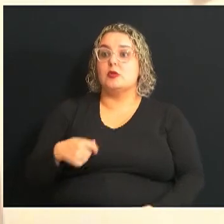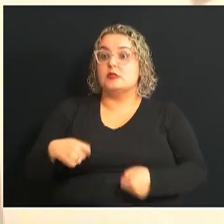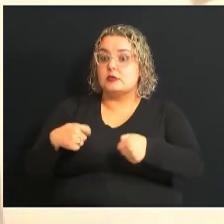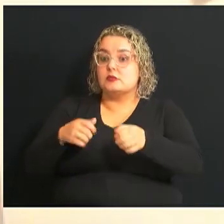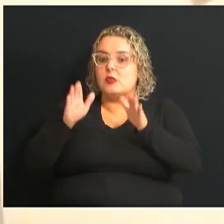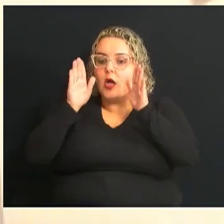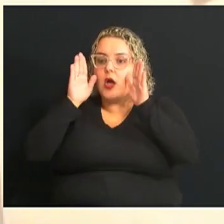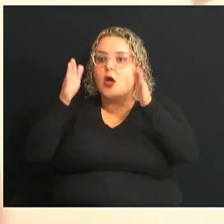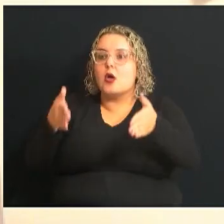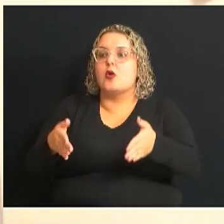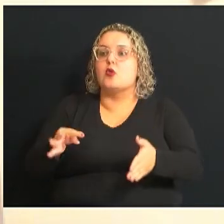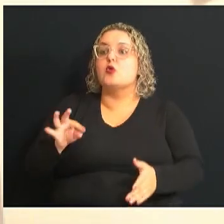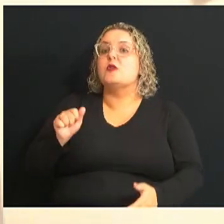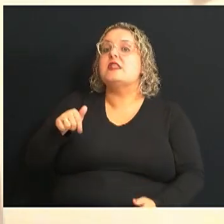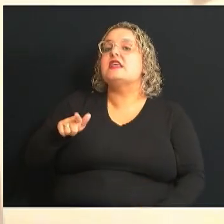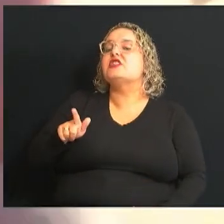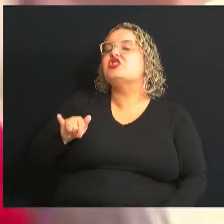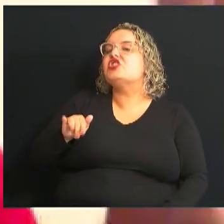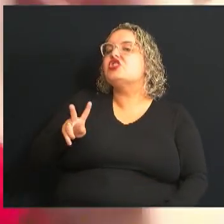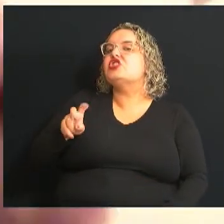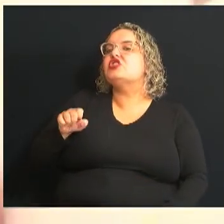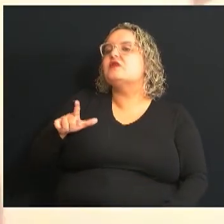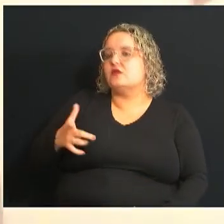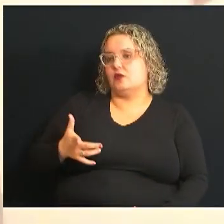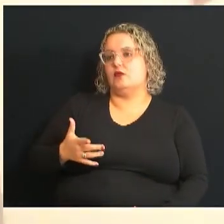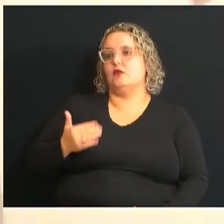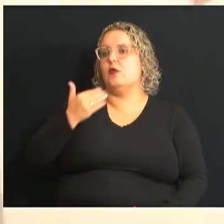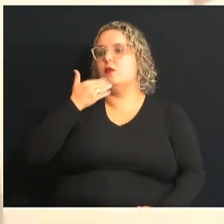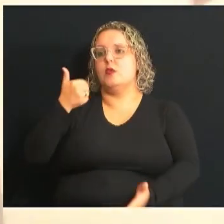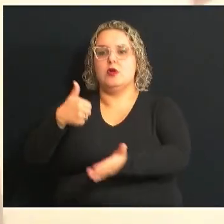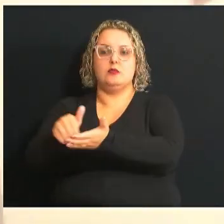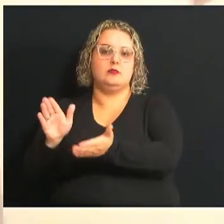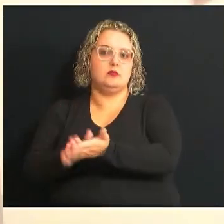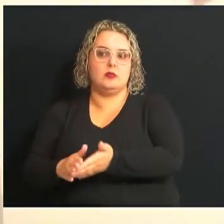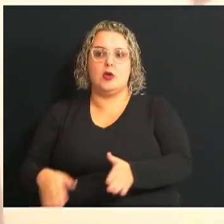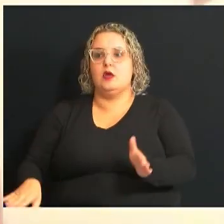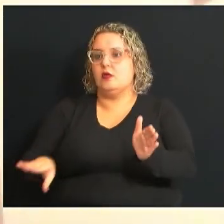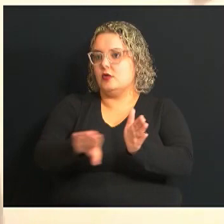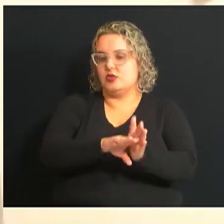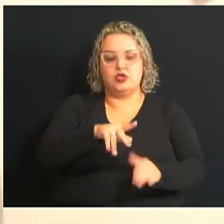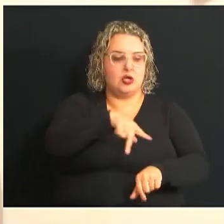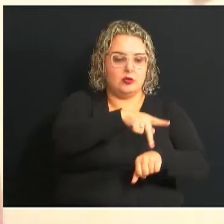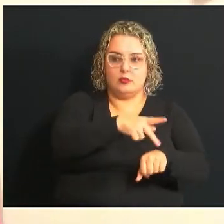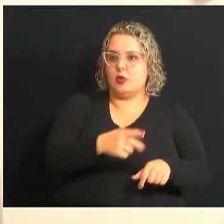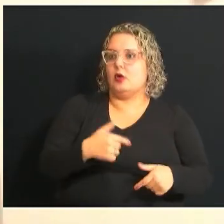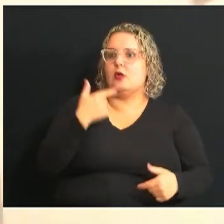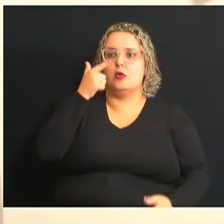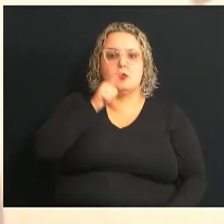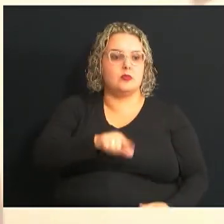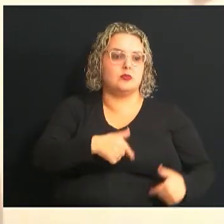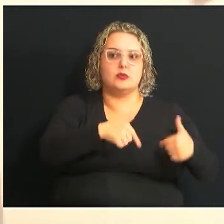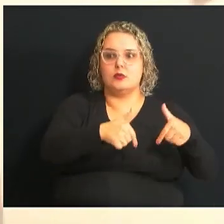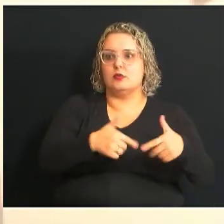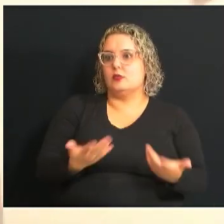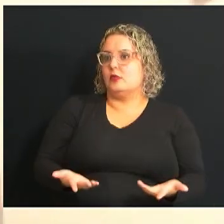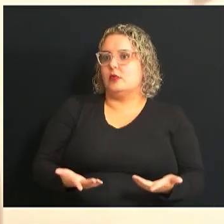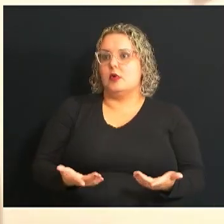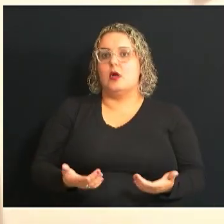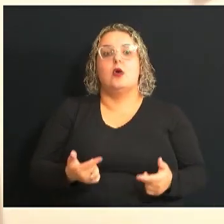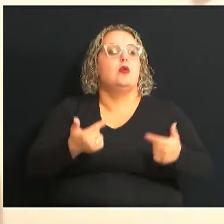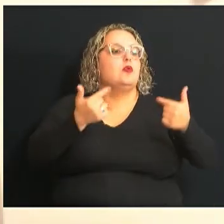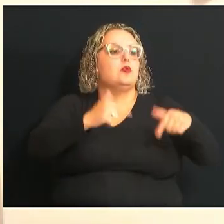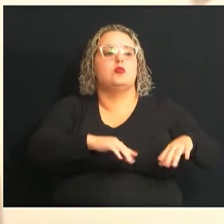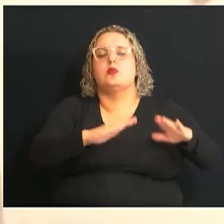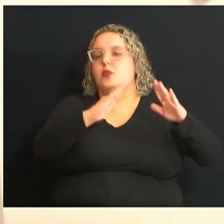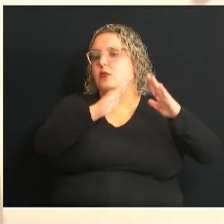no tangível, né? Então eu vou pedir demissão do meu trabalho, vai chegar lá no país, eu vou arranjar outro trabalho, onde eu vou morar,